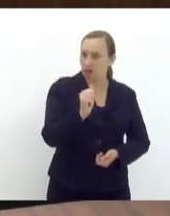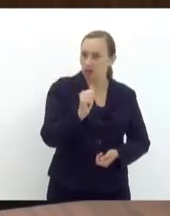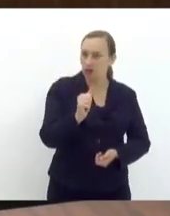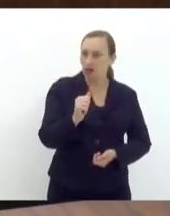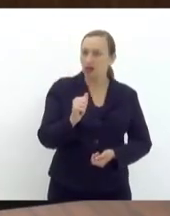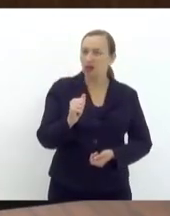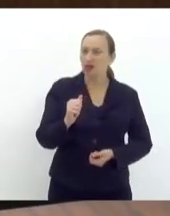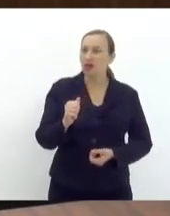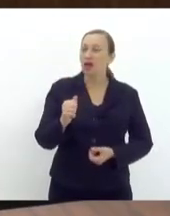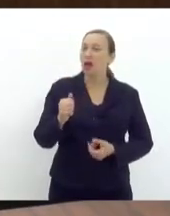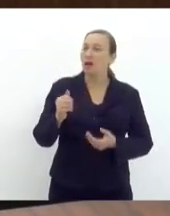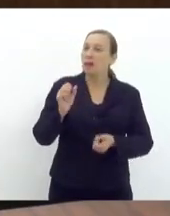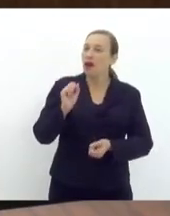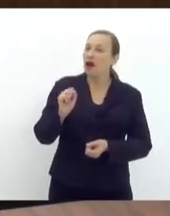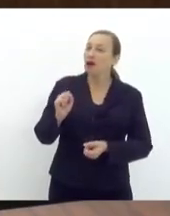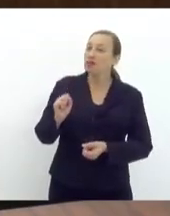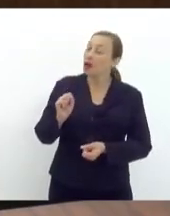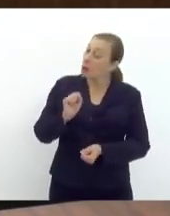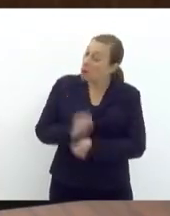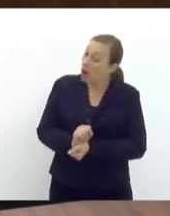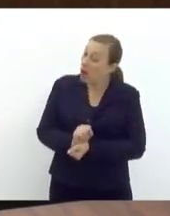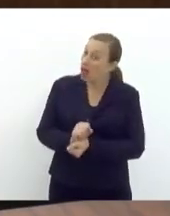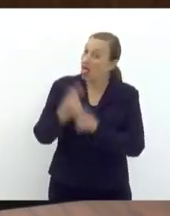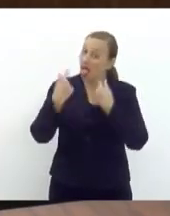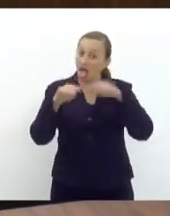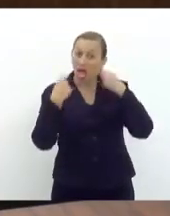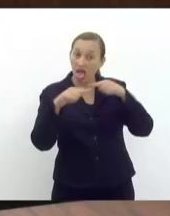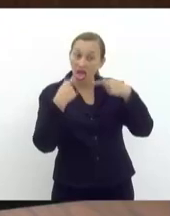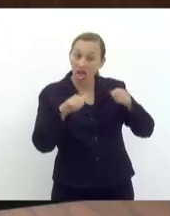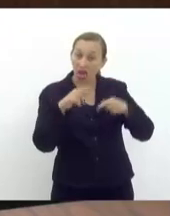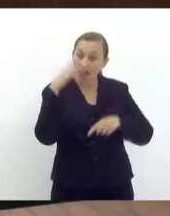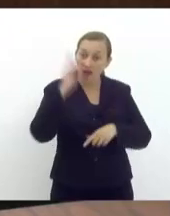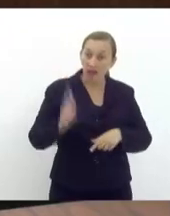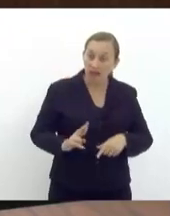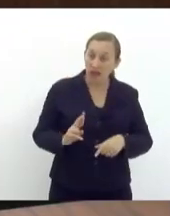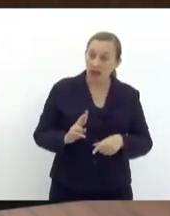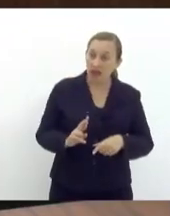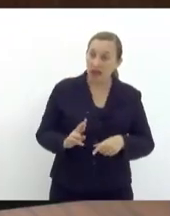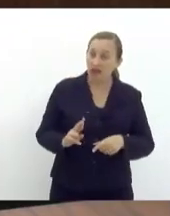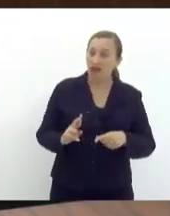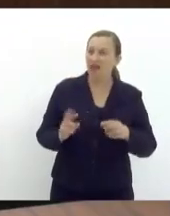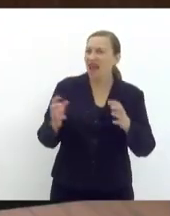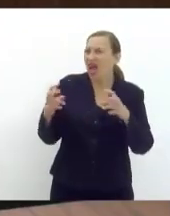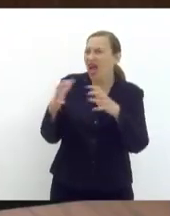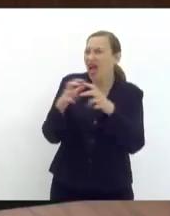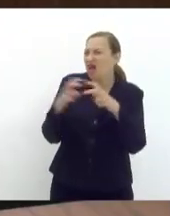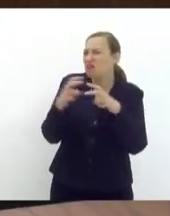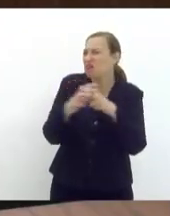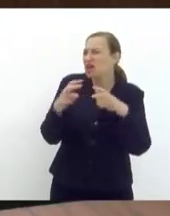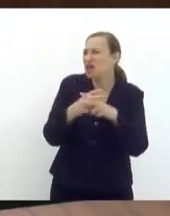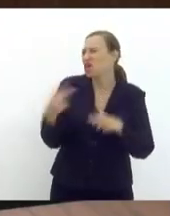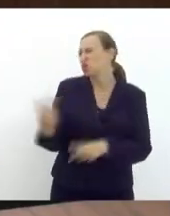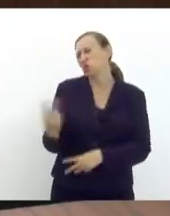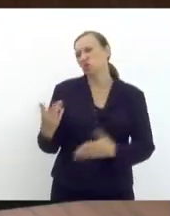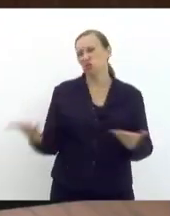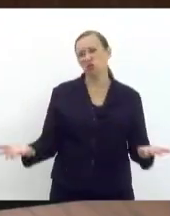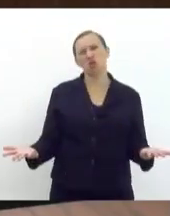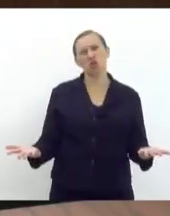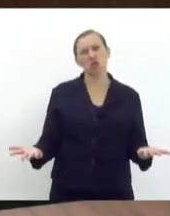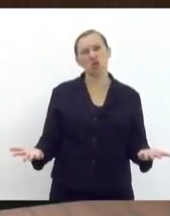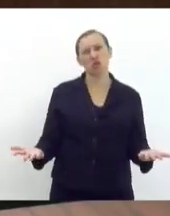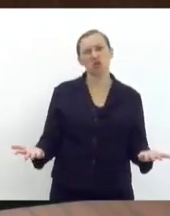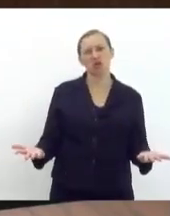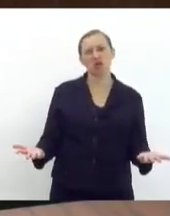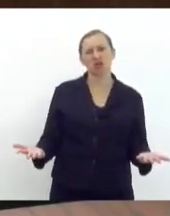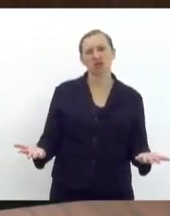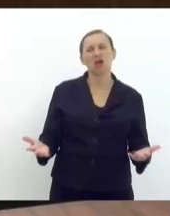pare de implicar com a Renata a Renata pode brincar com Amorim que toda vez da mesma coisa um fala mal do outro vamos buscar outros